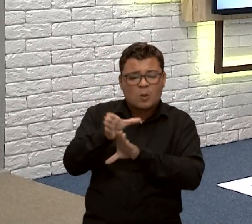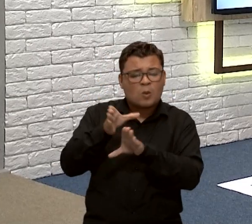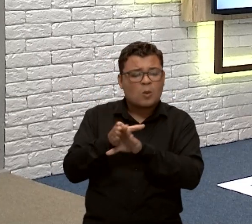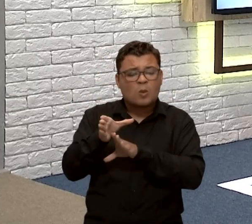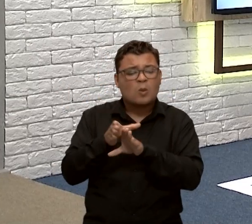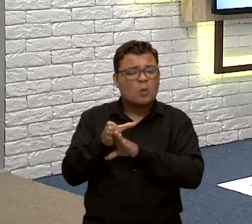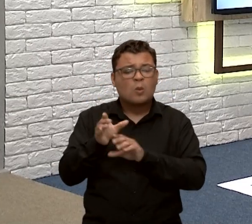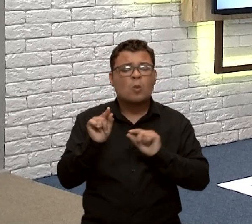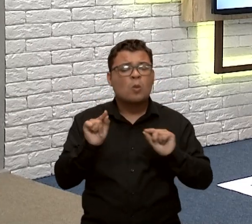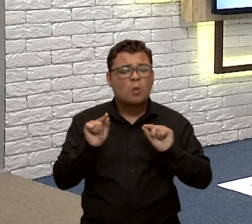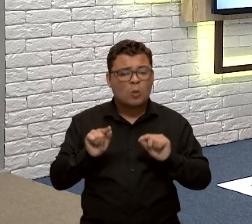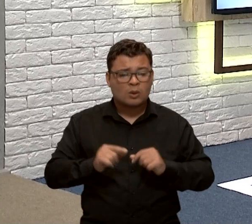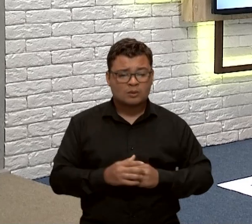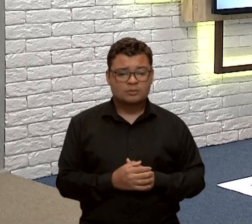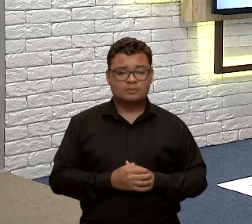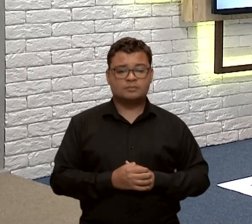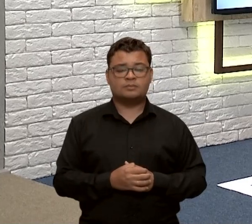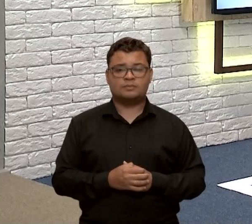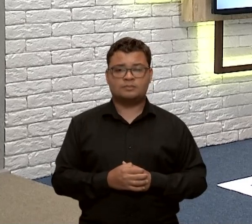público?